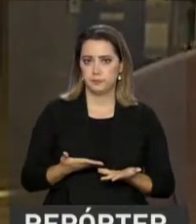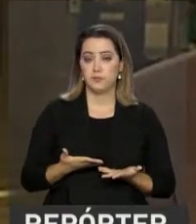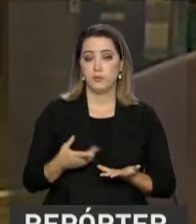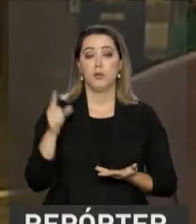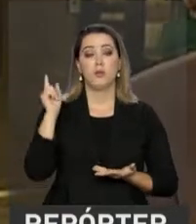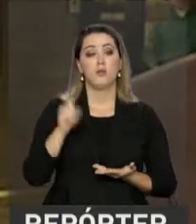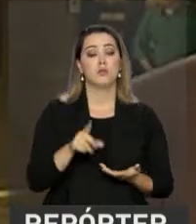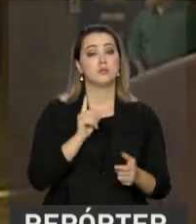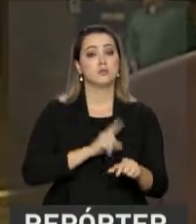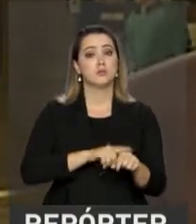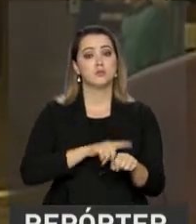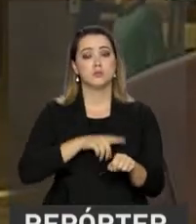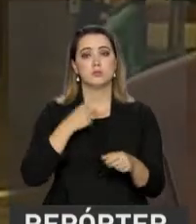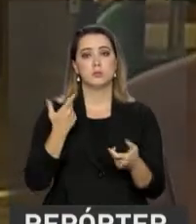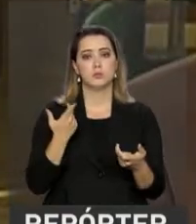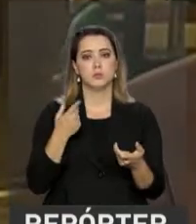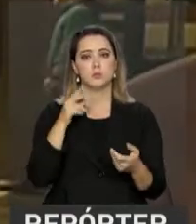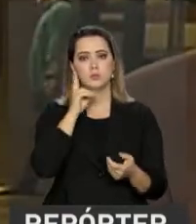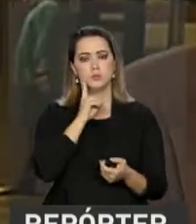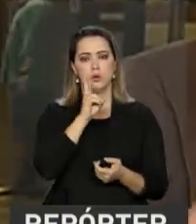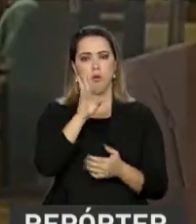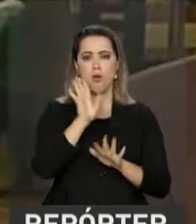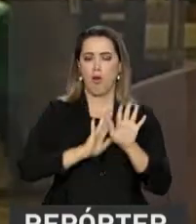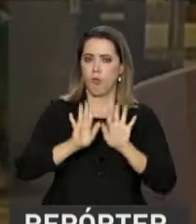momento de d